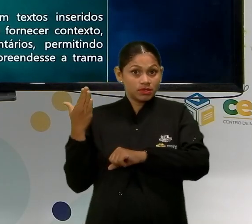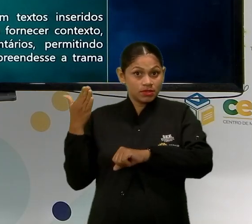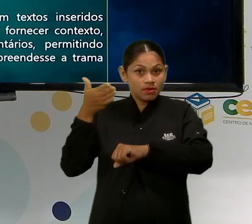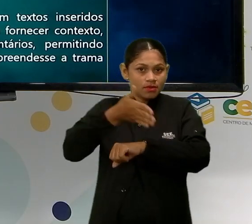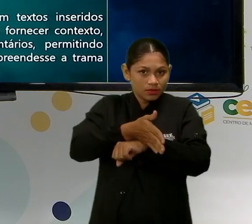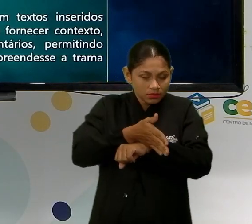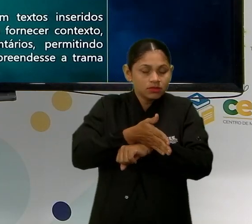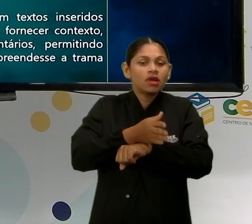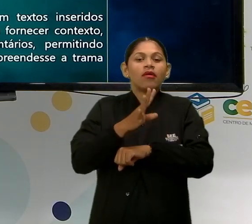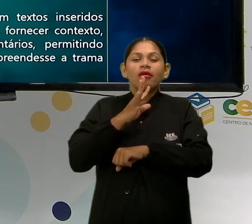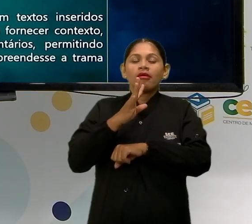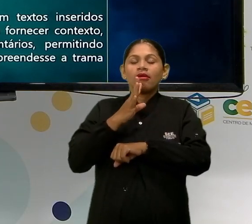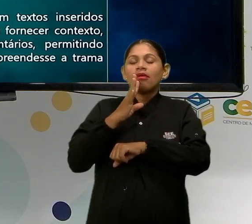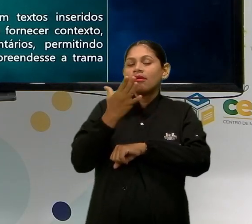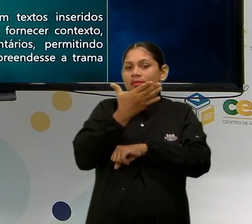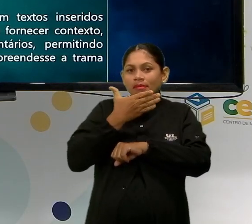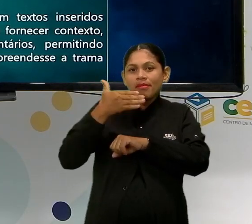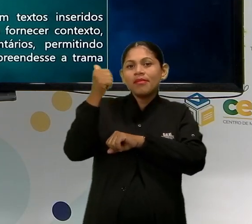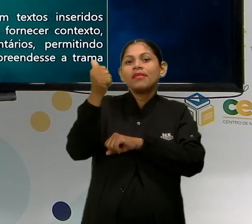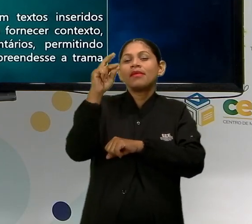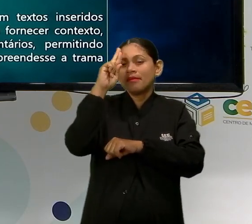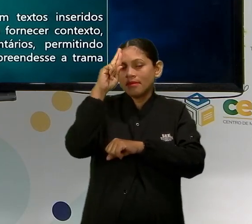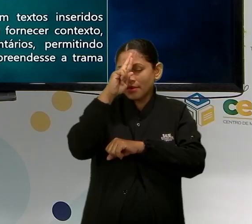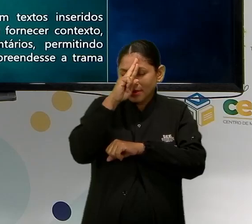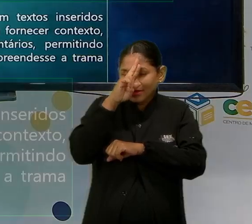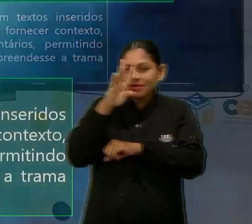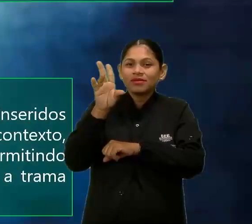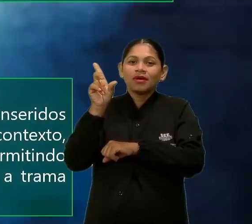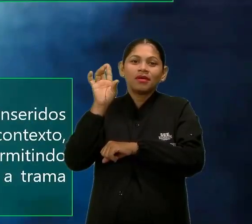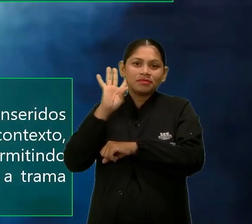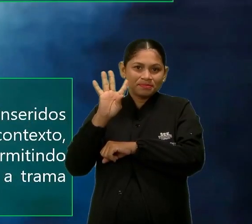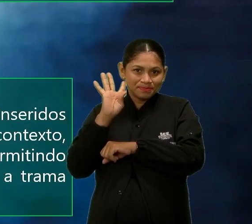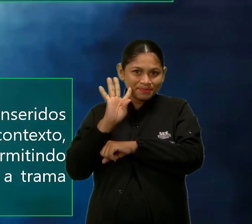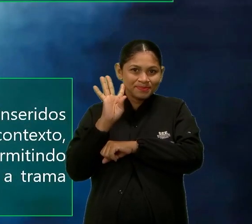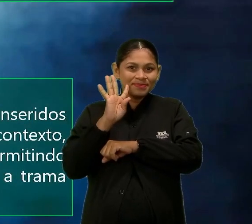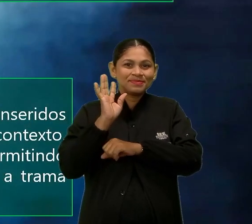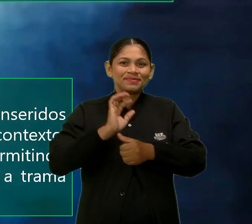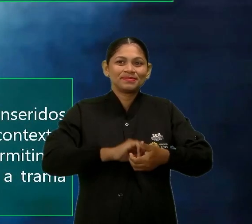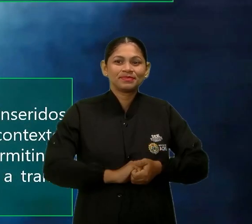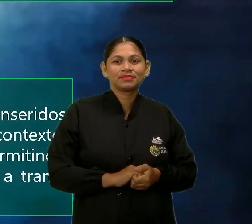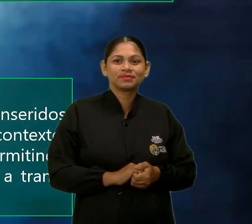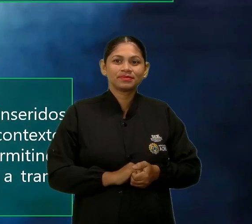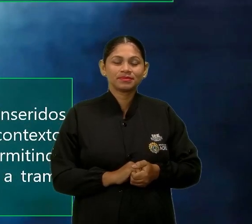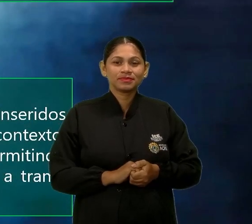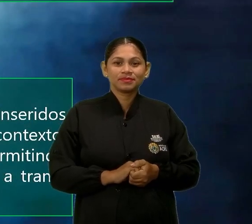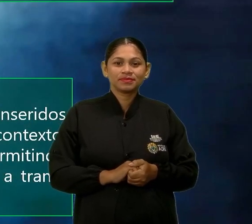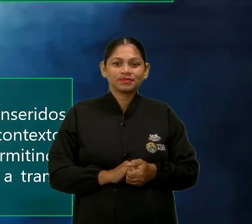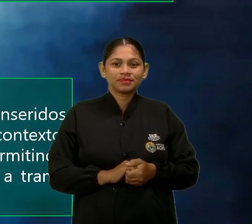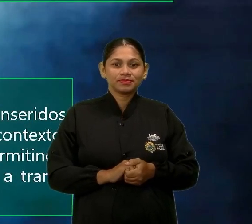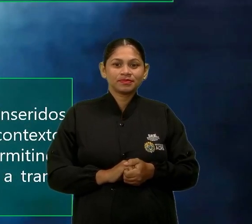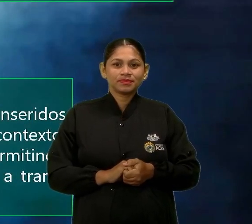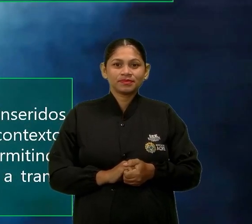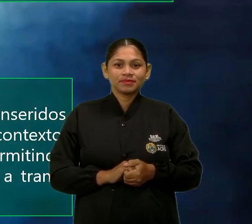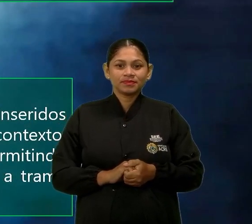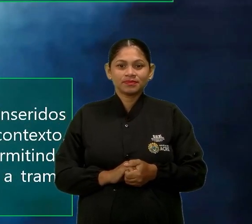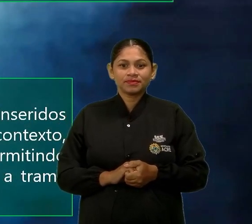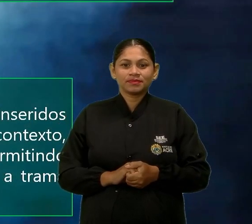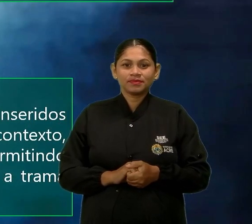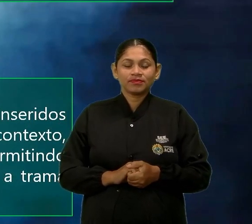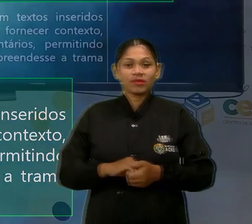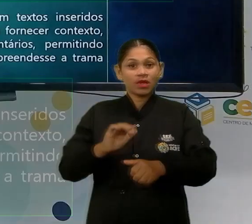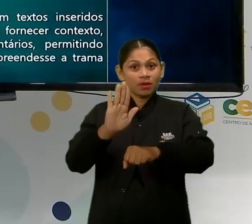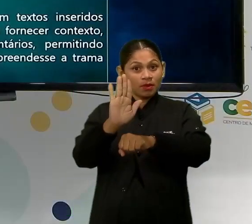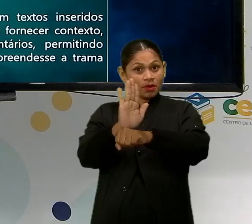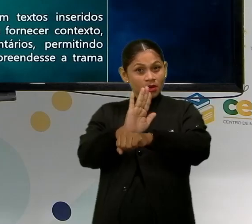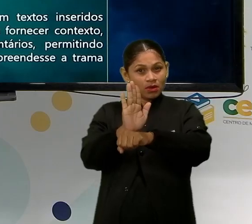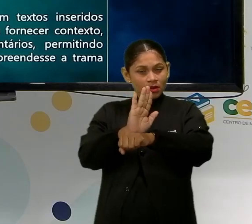conhecer melhor essa história que é, por sinal, muito interessante. Aí, gente, deixa eu falar para vocês, o cinema,